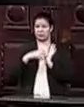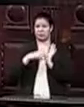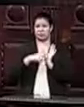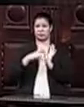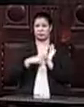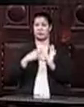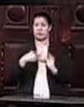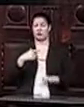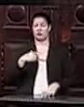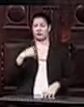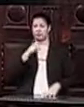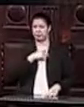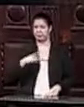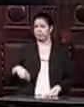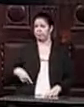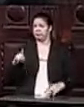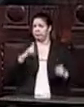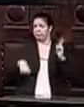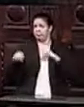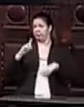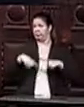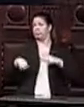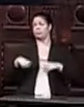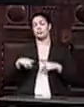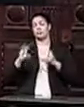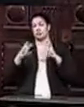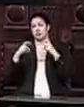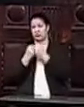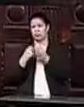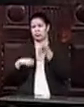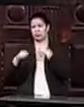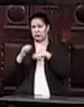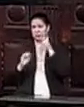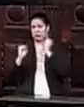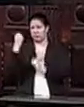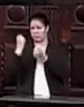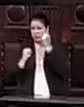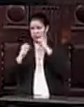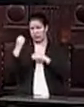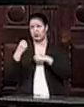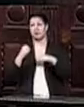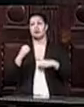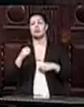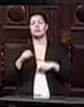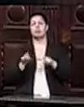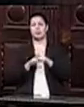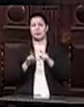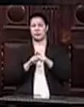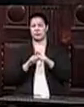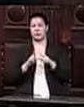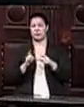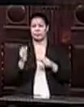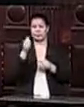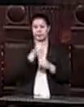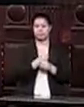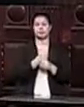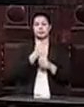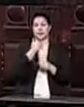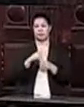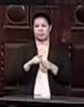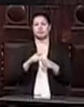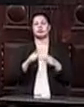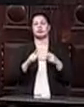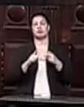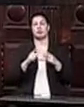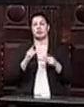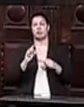uma audiência da Comissão de Economia, Indústria e Comércio, e depois fui sucedido na presidência desta mesma audiência